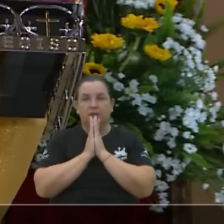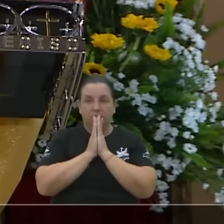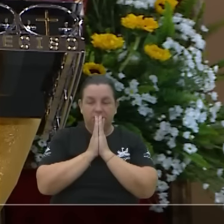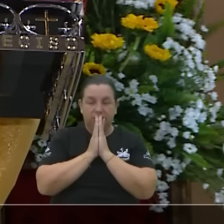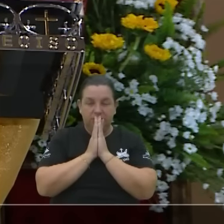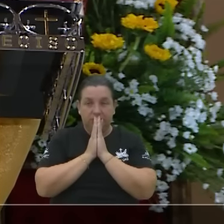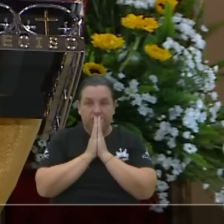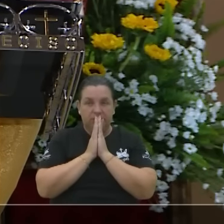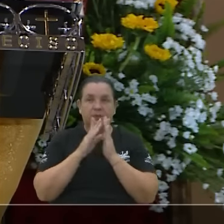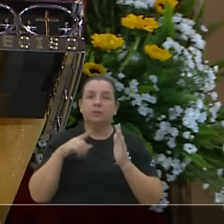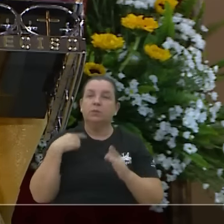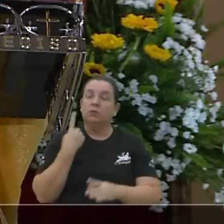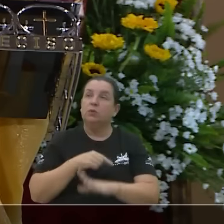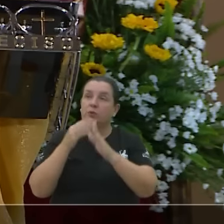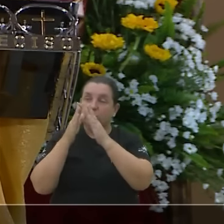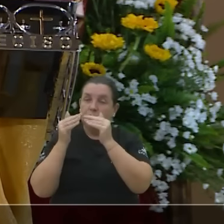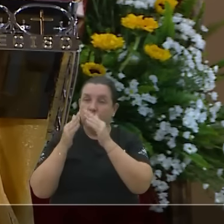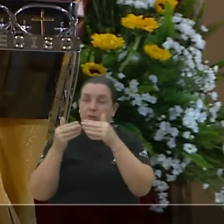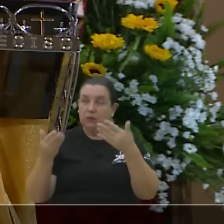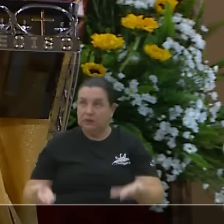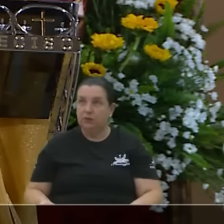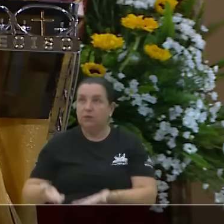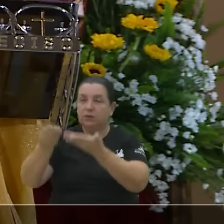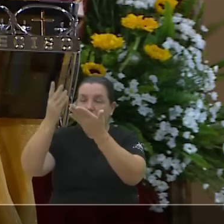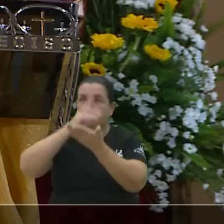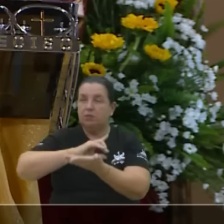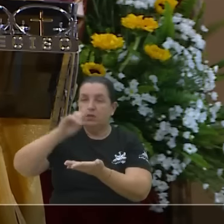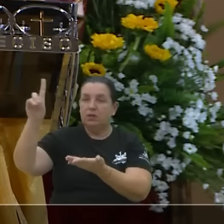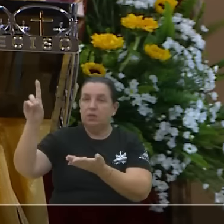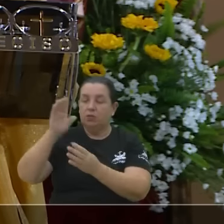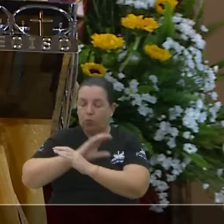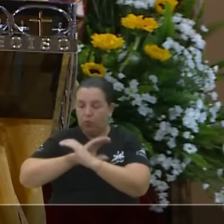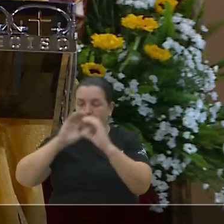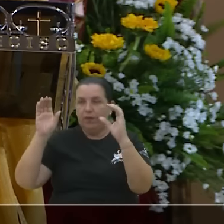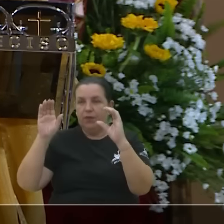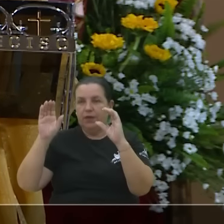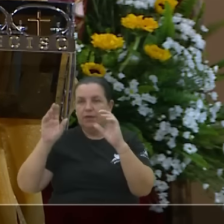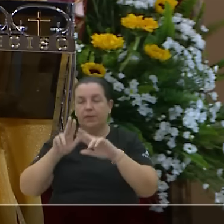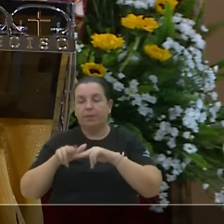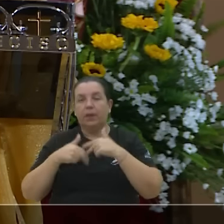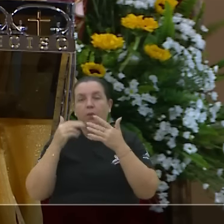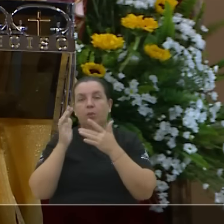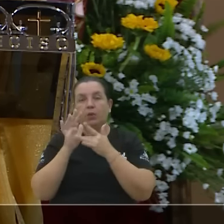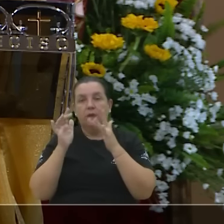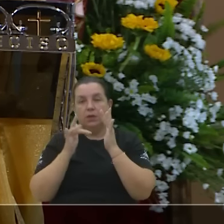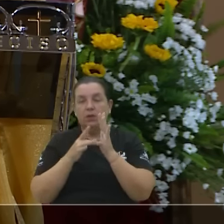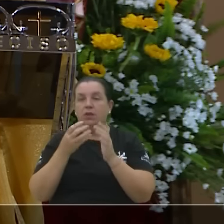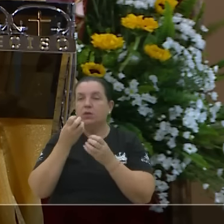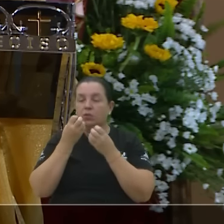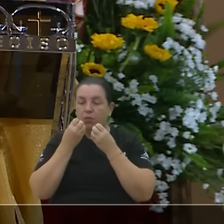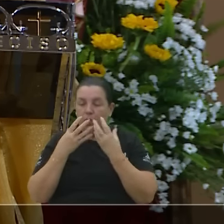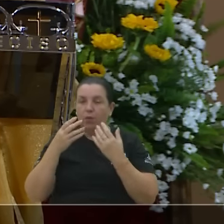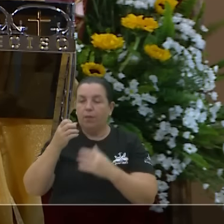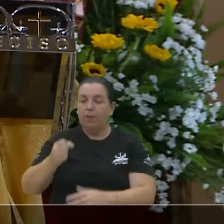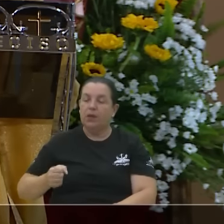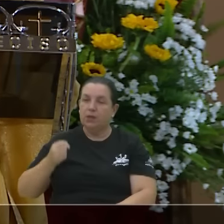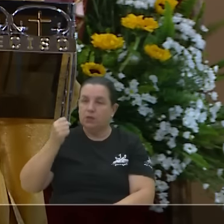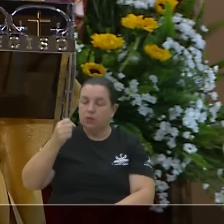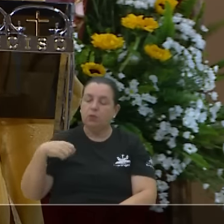Elevemos com confiança as nossas preces a Deus. Por Cristo, bom pastor,